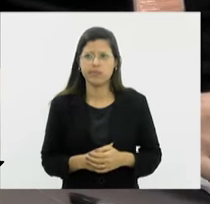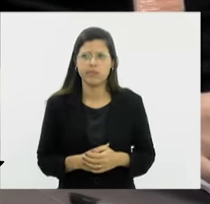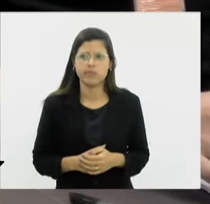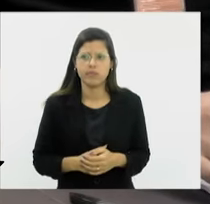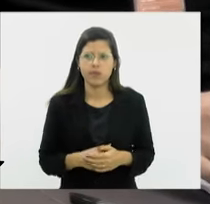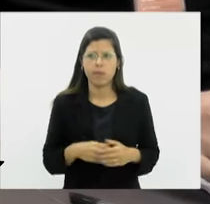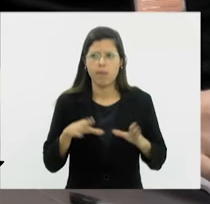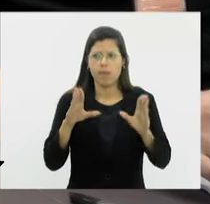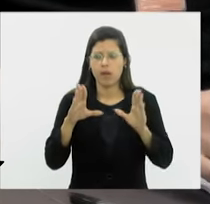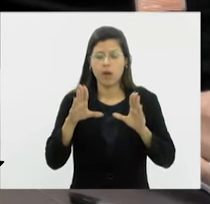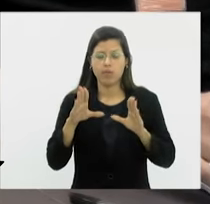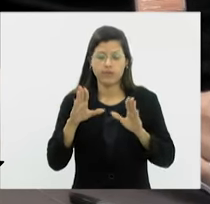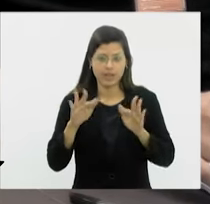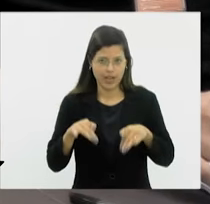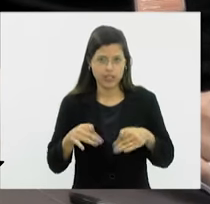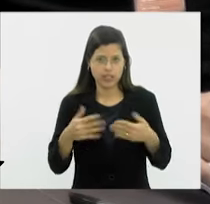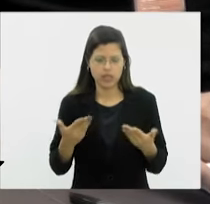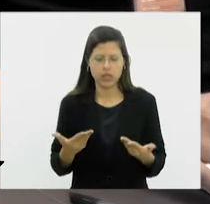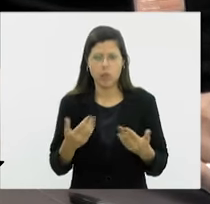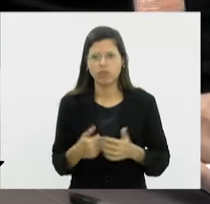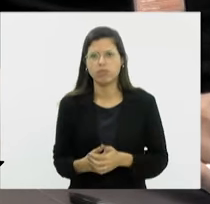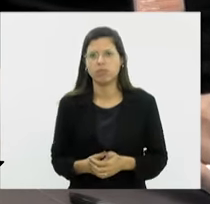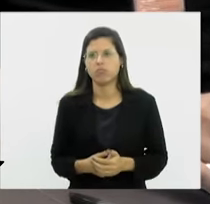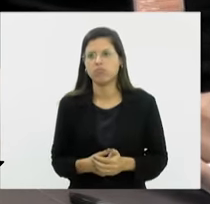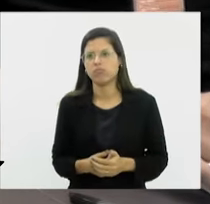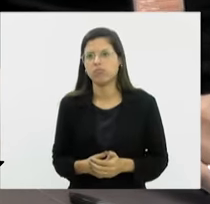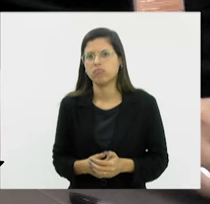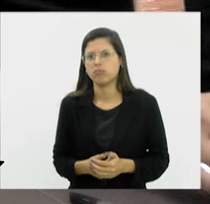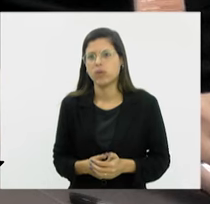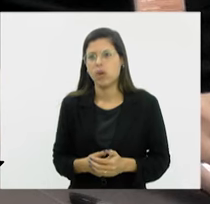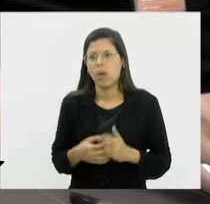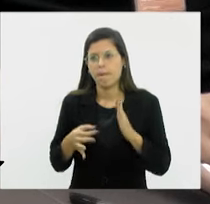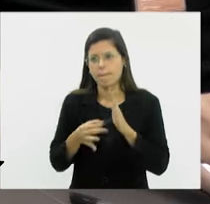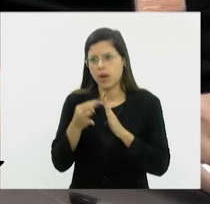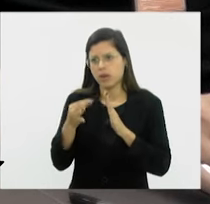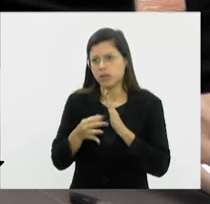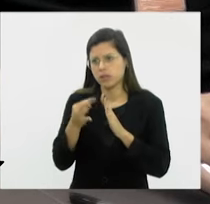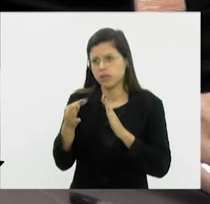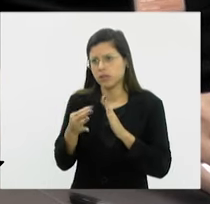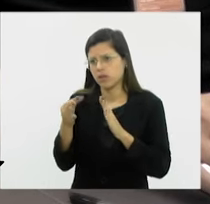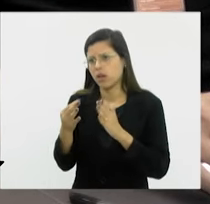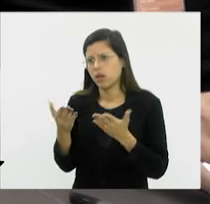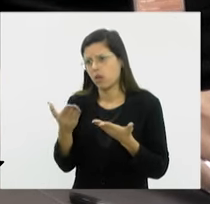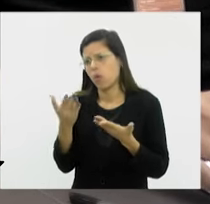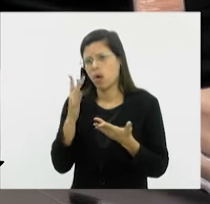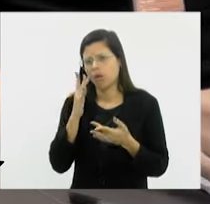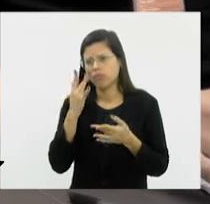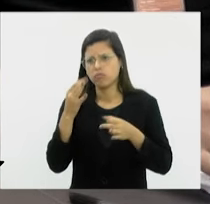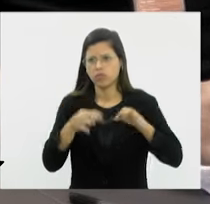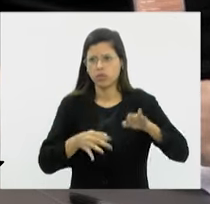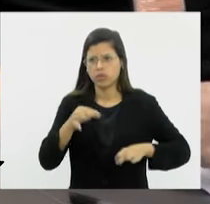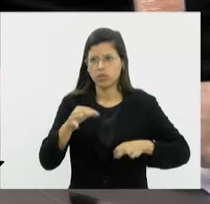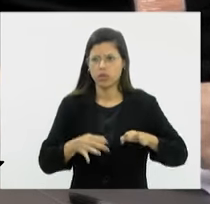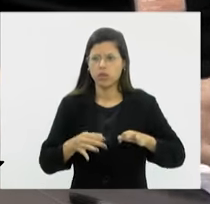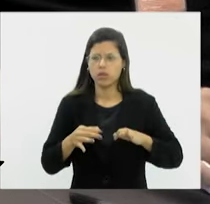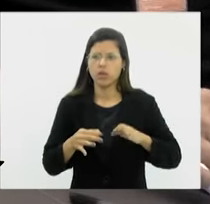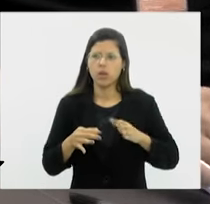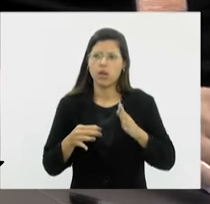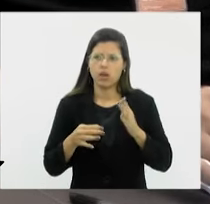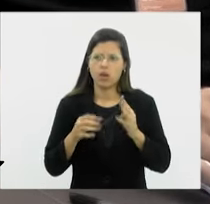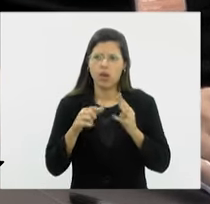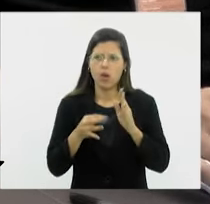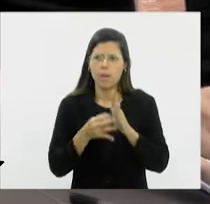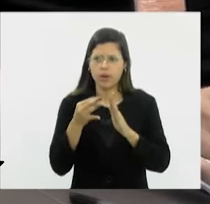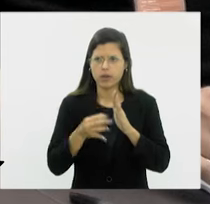para concluir, então, eu me filio ao parecer pela juridicidade, que foi o parecer do deputado Luiz Paulo, se não